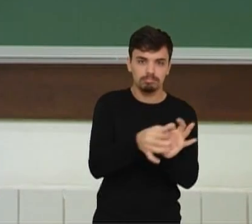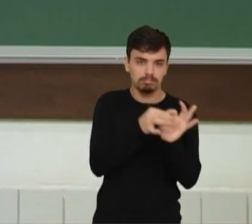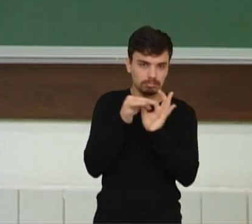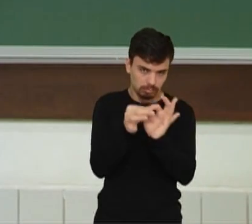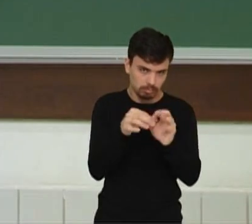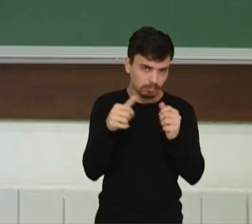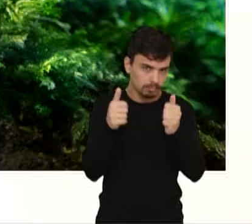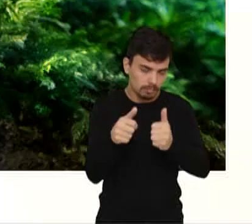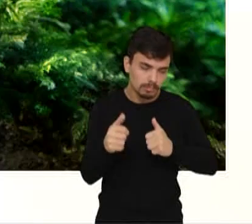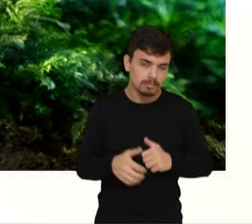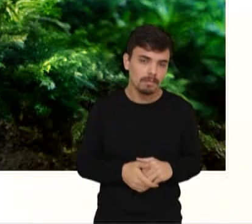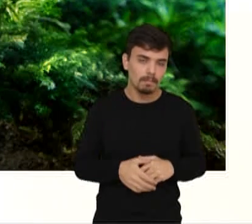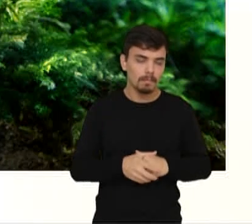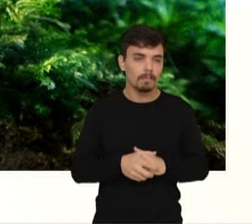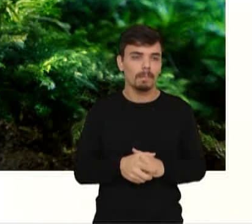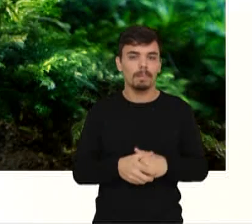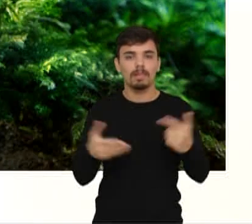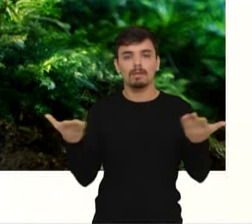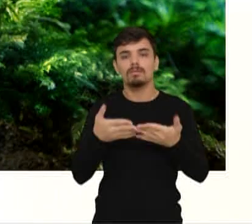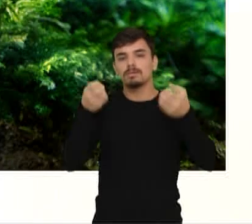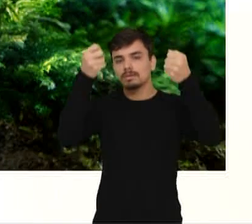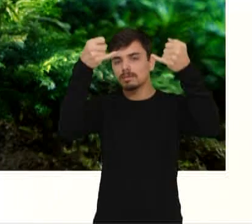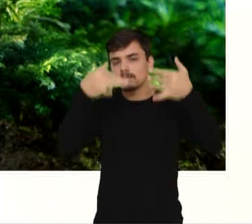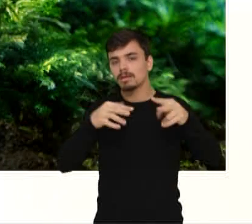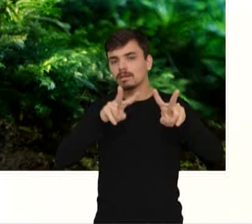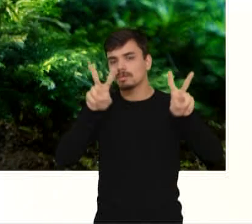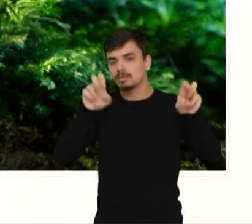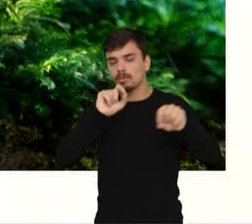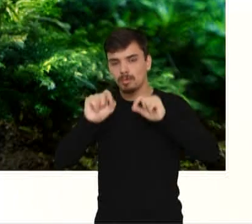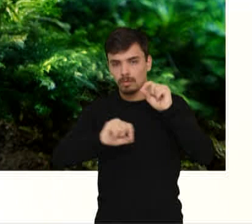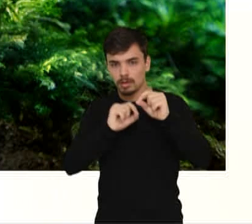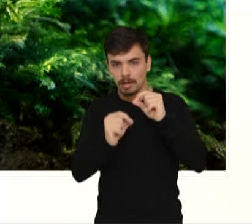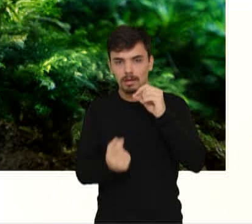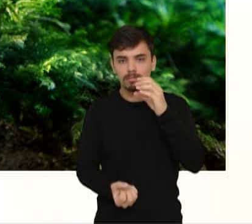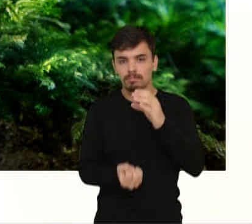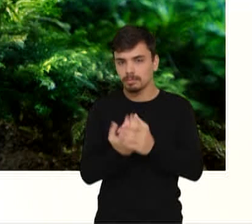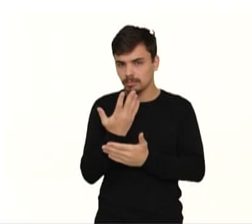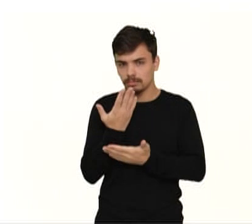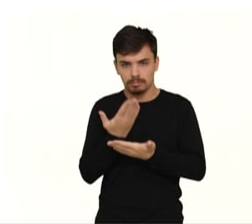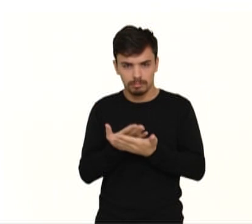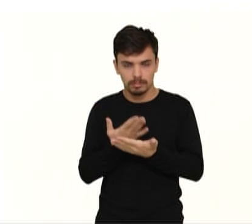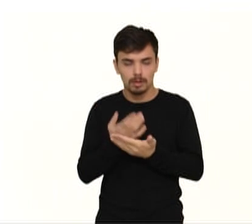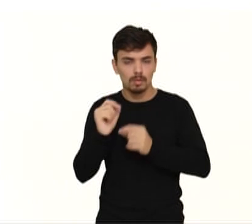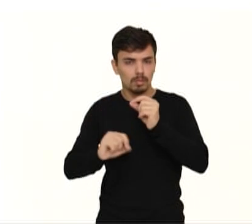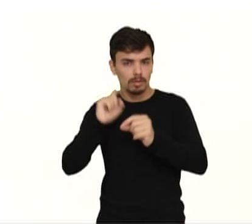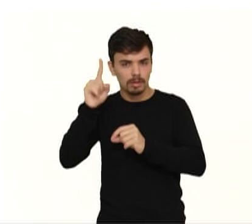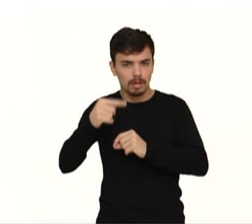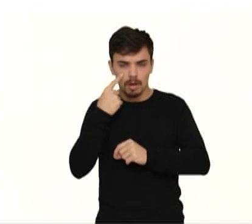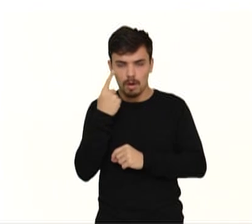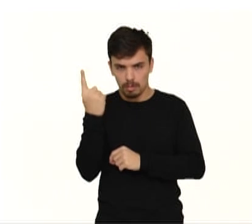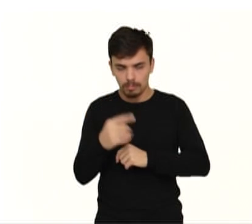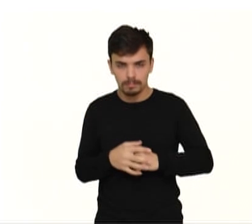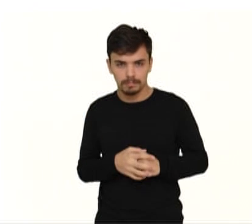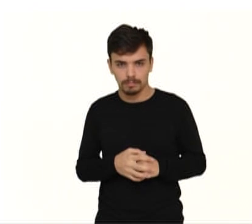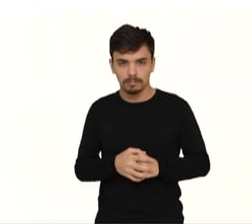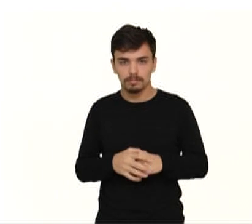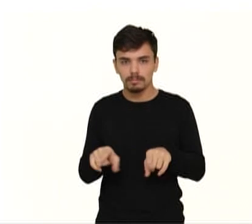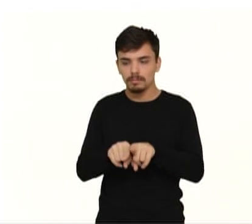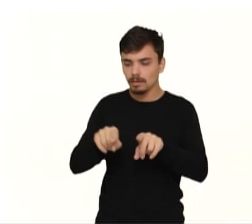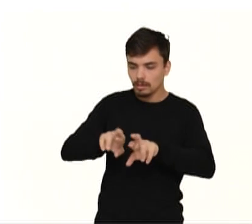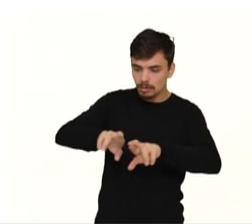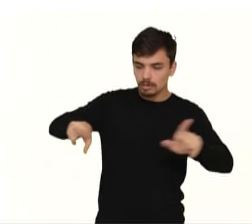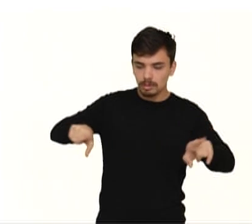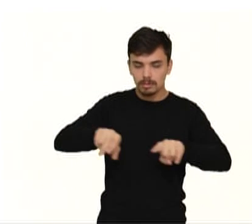Então vamos lá. Hoje a gente vai falar alguns conceitos básicos de ecologia que você tem que saber. Quais são eles? A gente tem que aprender a diferenciar